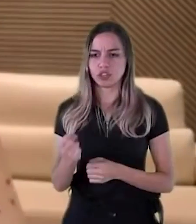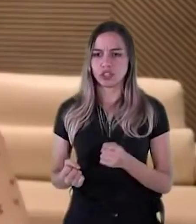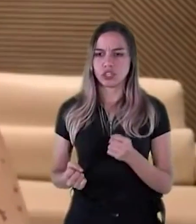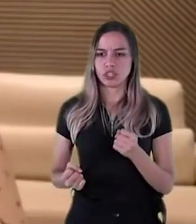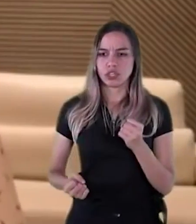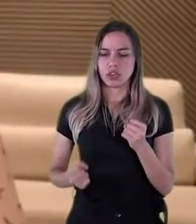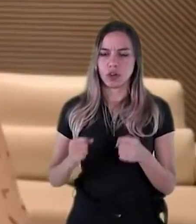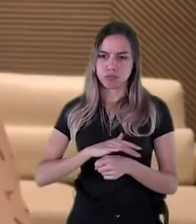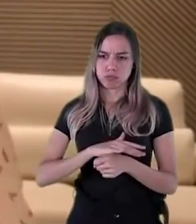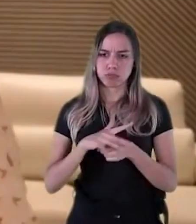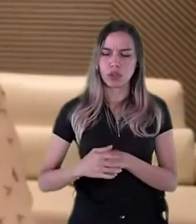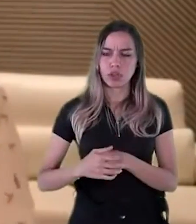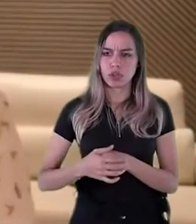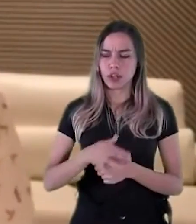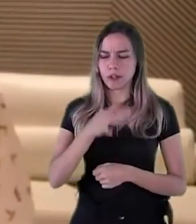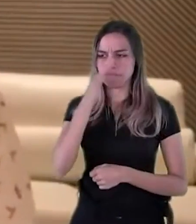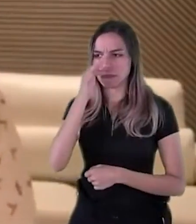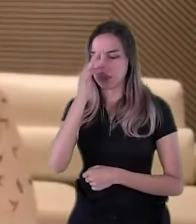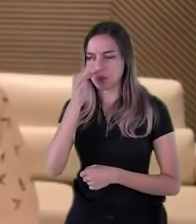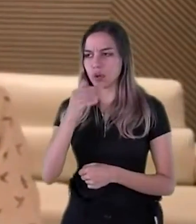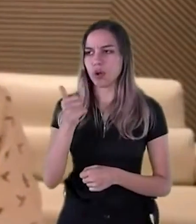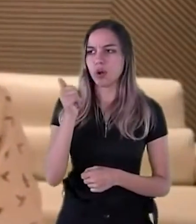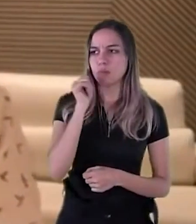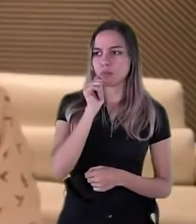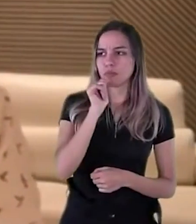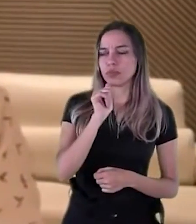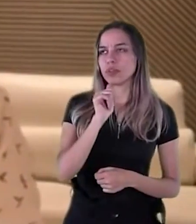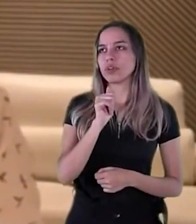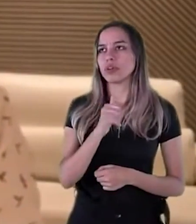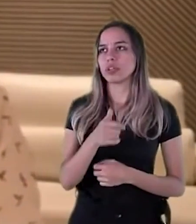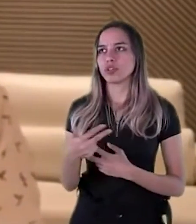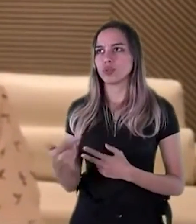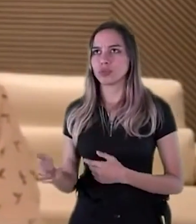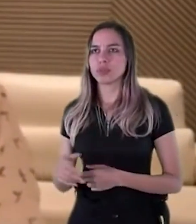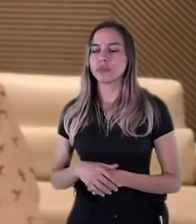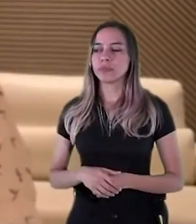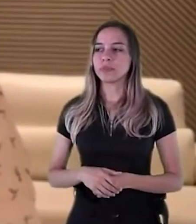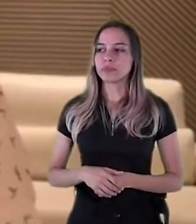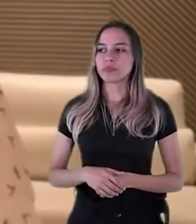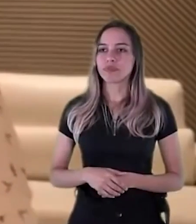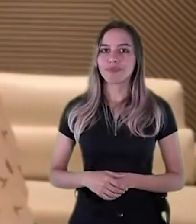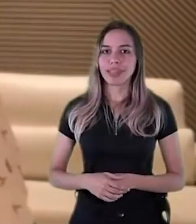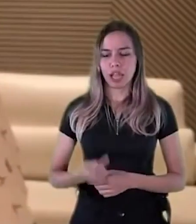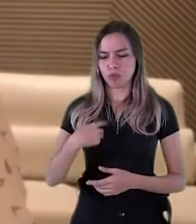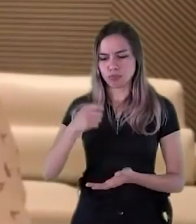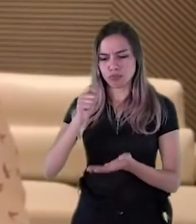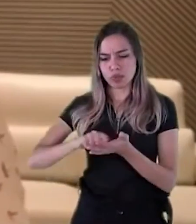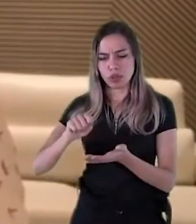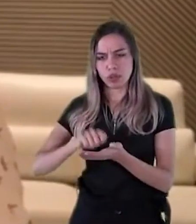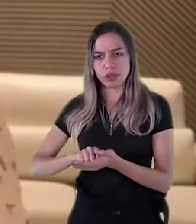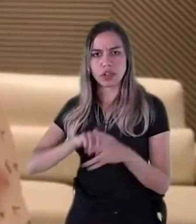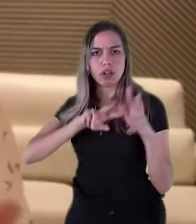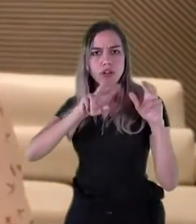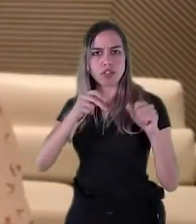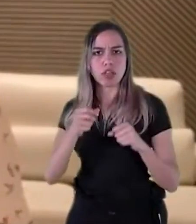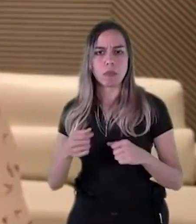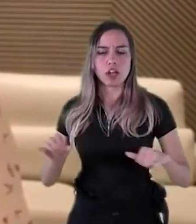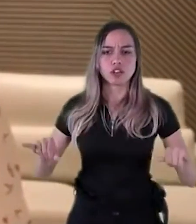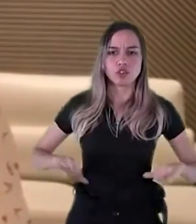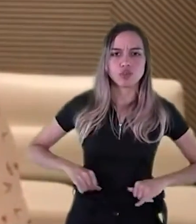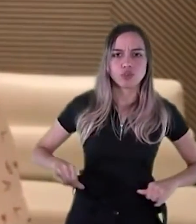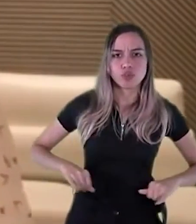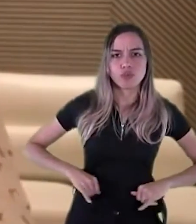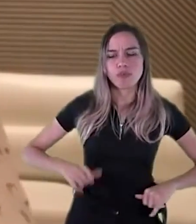são livros em que eu trato muito do sofrimento humano. Eu me aproximo com muito respeito. São histórias